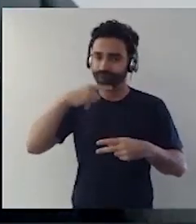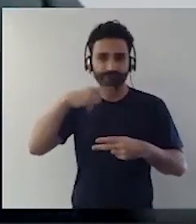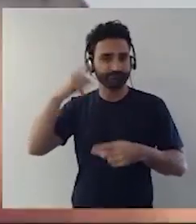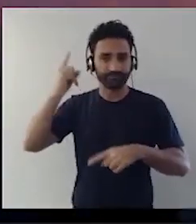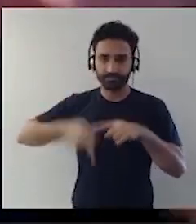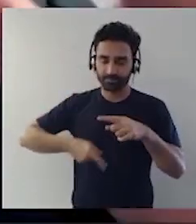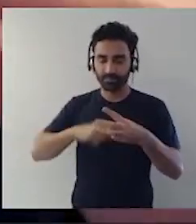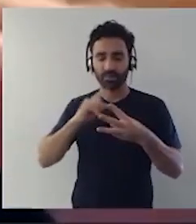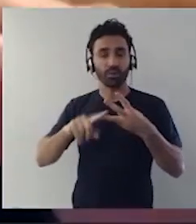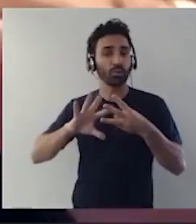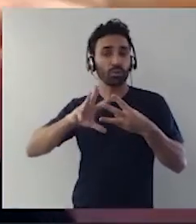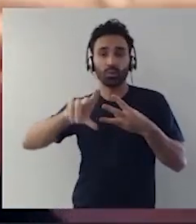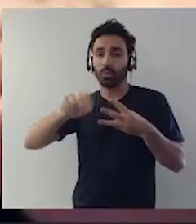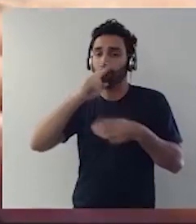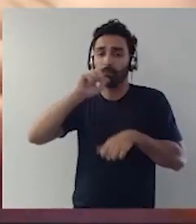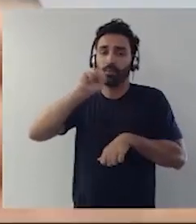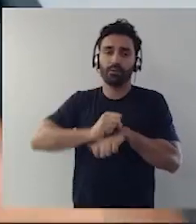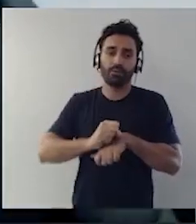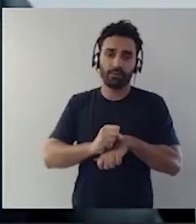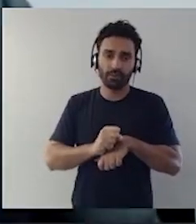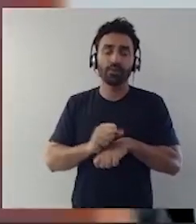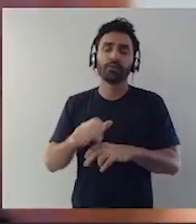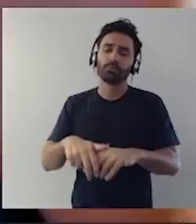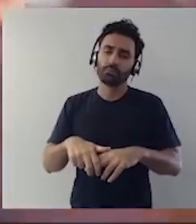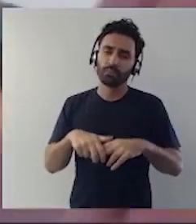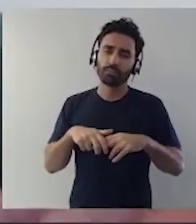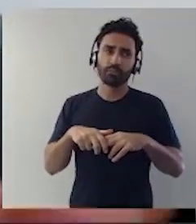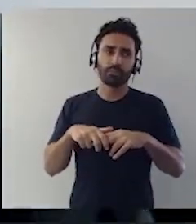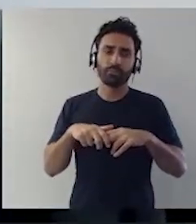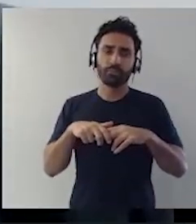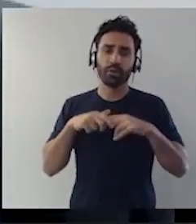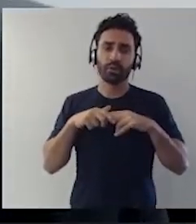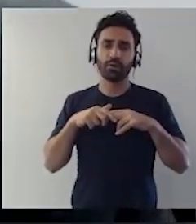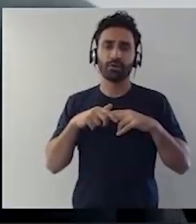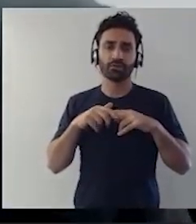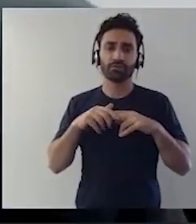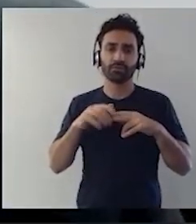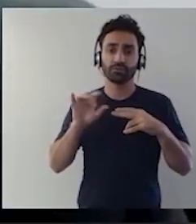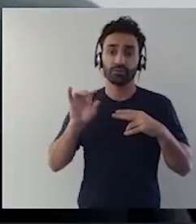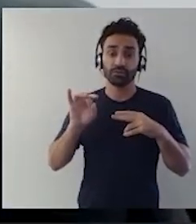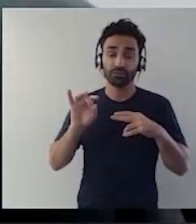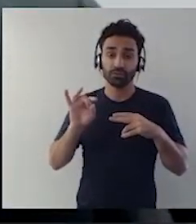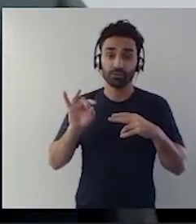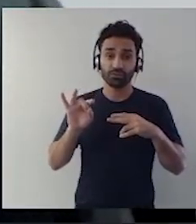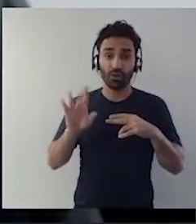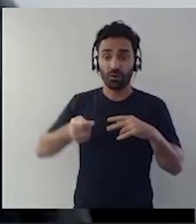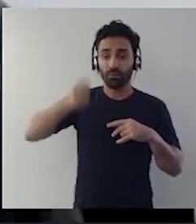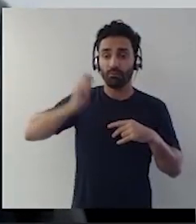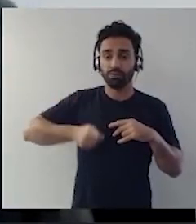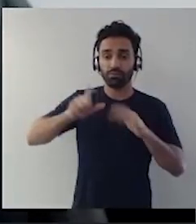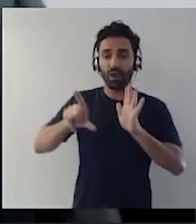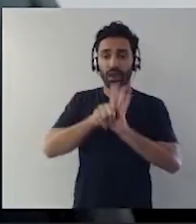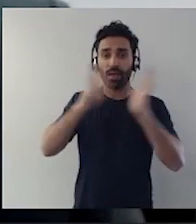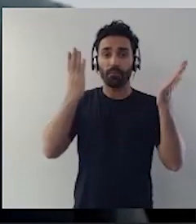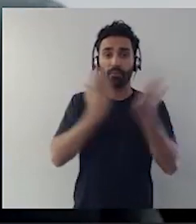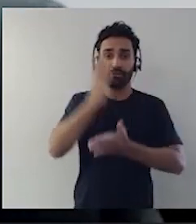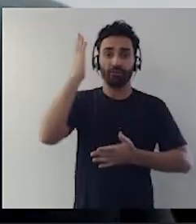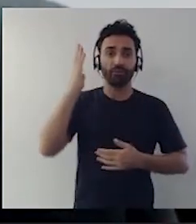isso ficou em suspenso. Notem, com uma tacada no Congresso Nacional, com todo